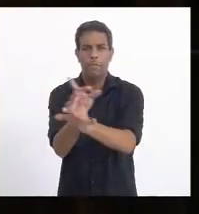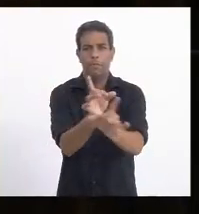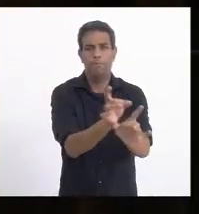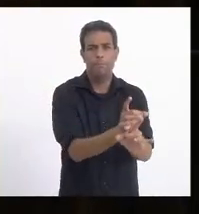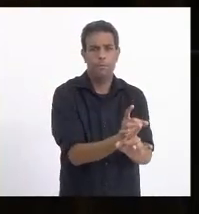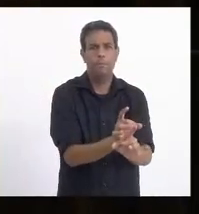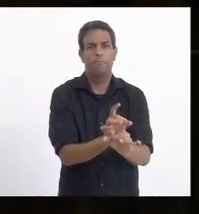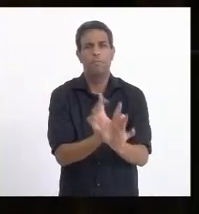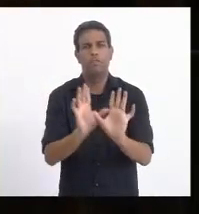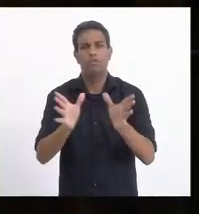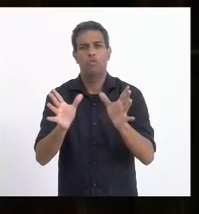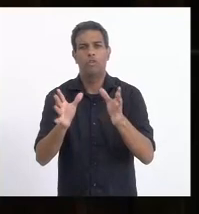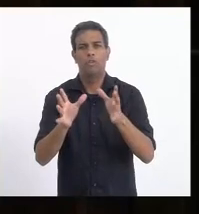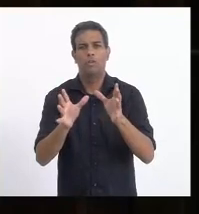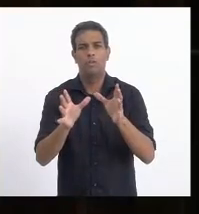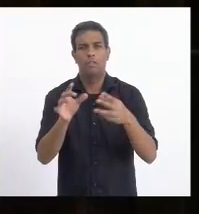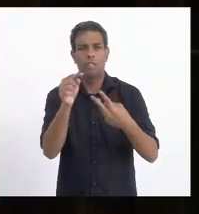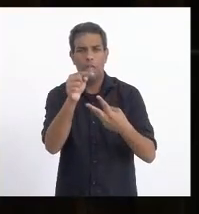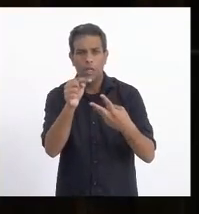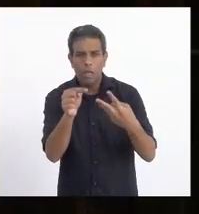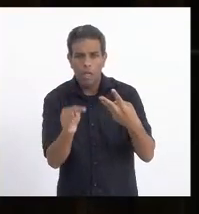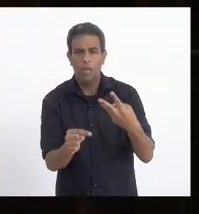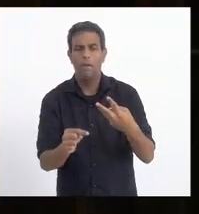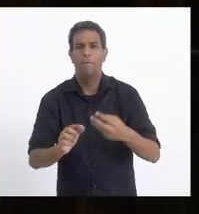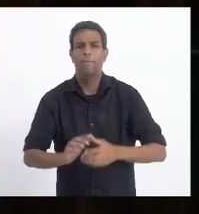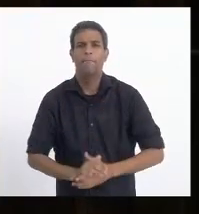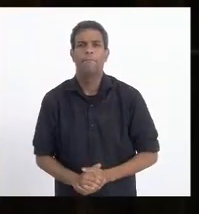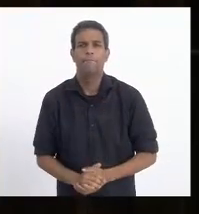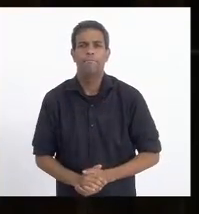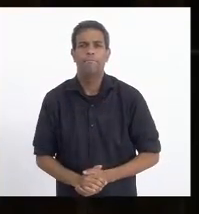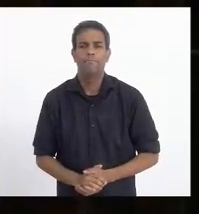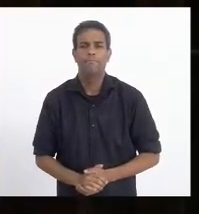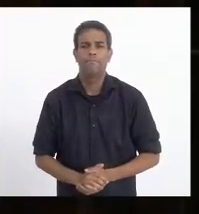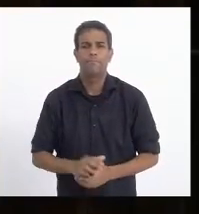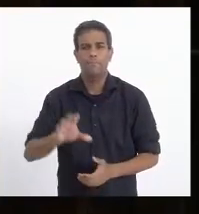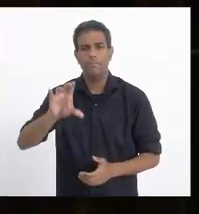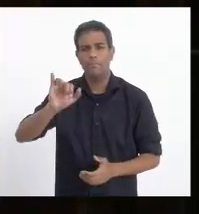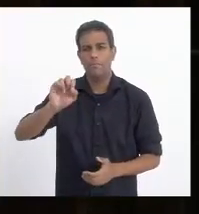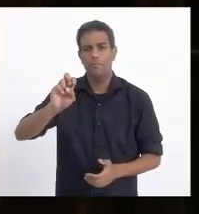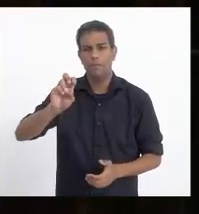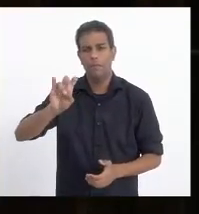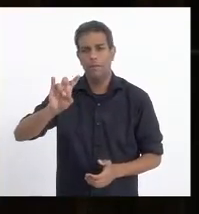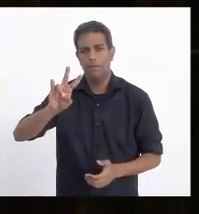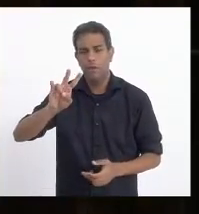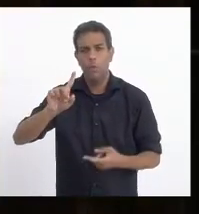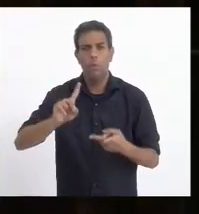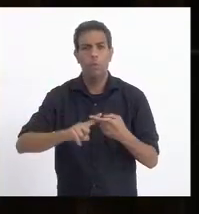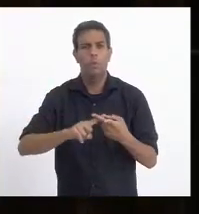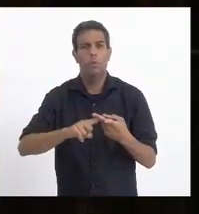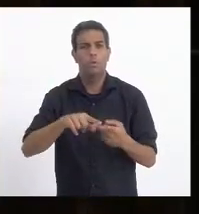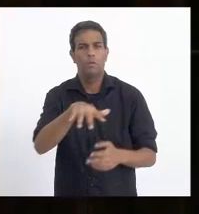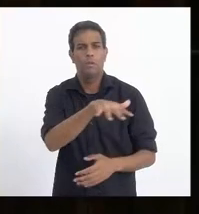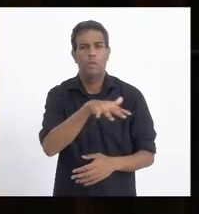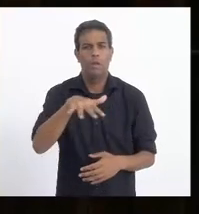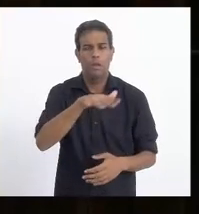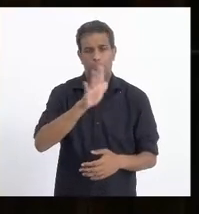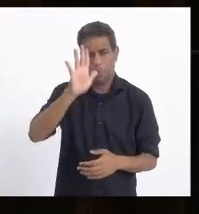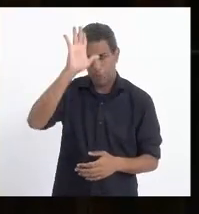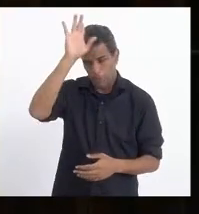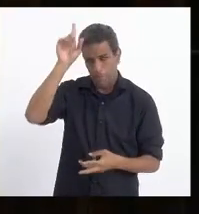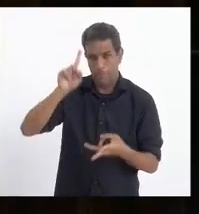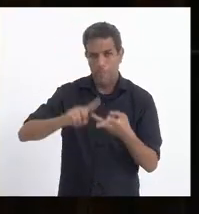nas duas corpo nas três corporações na civil na polícia militar e no corpo de